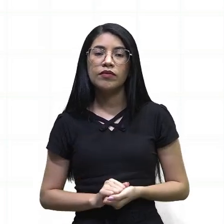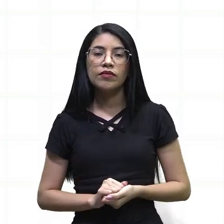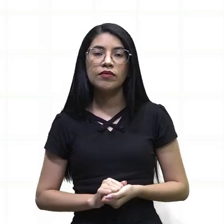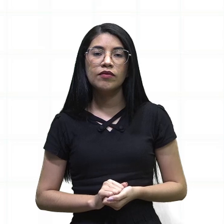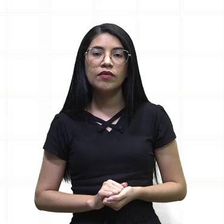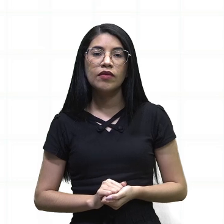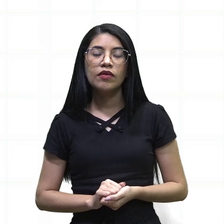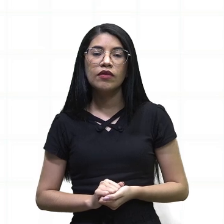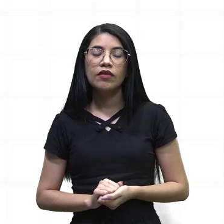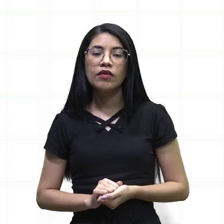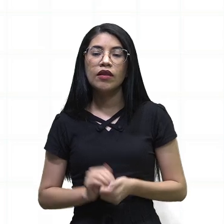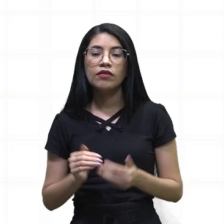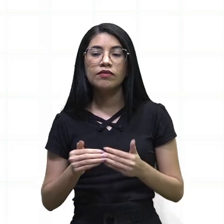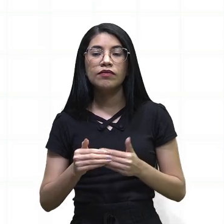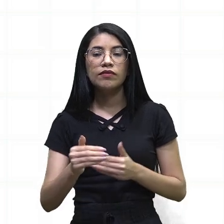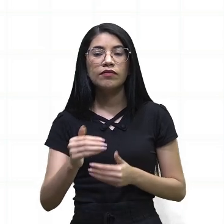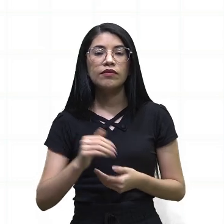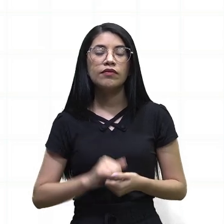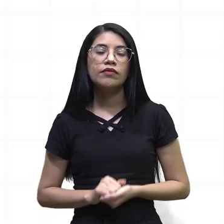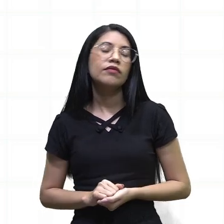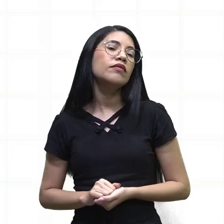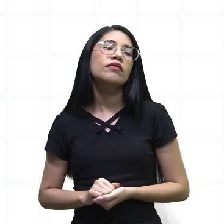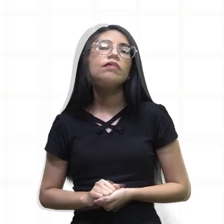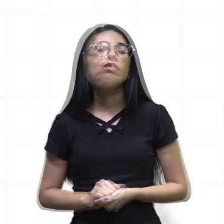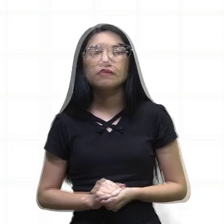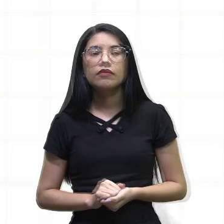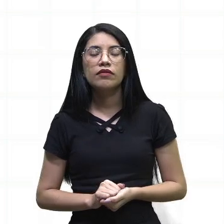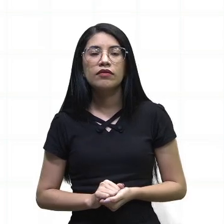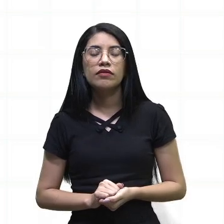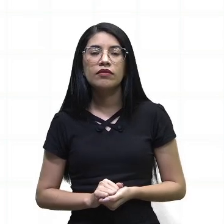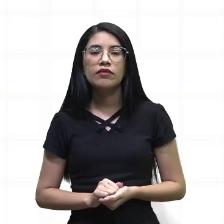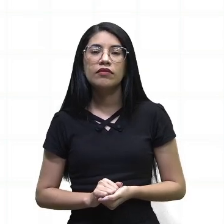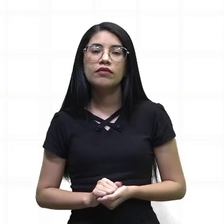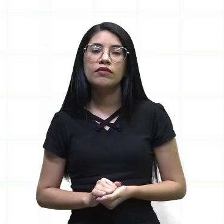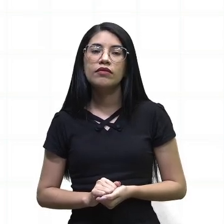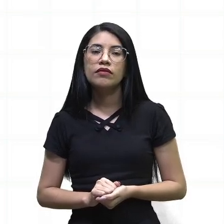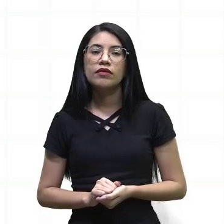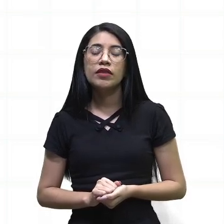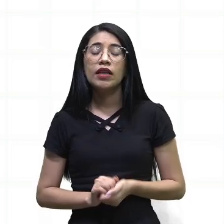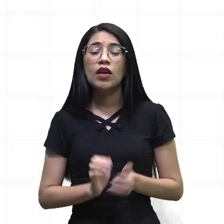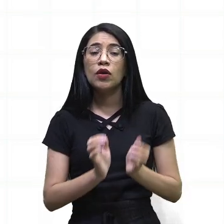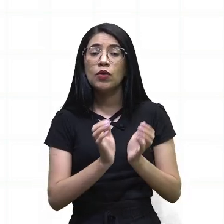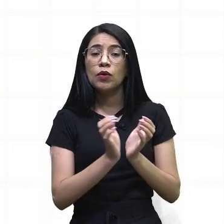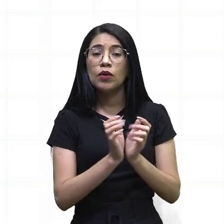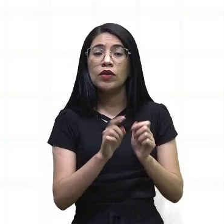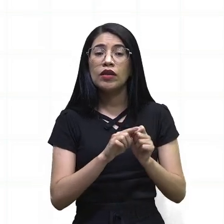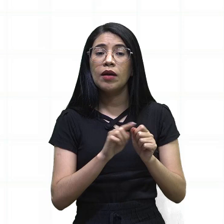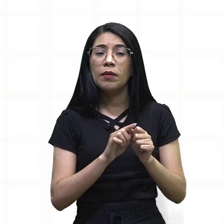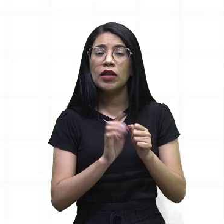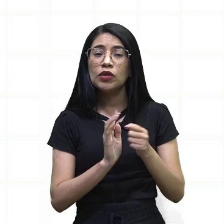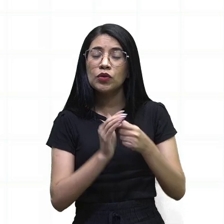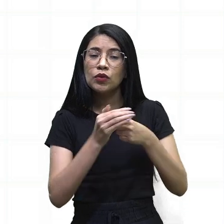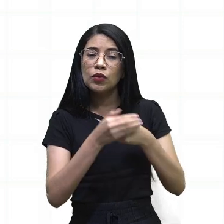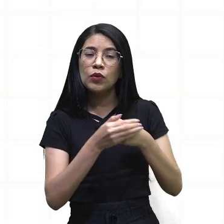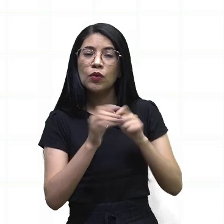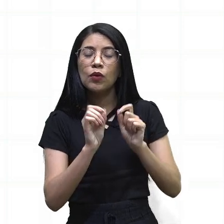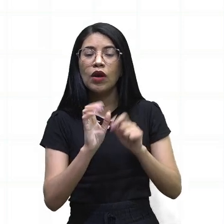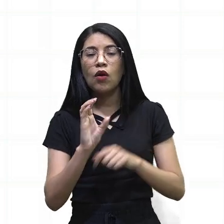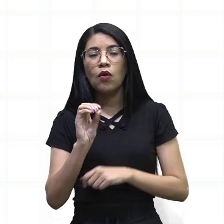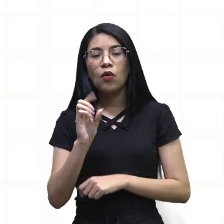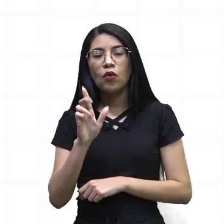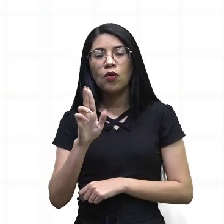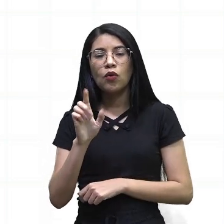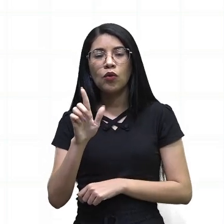certo? Vamos continuar? Muito bem. Nós vamos ter sujeito oculto, é aquele que não aparece